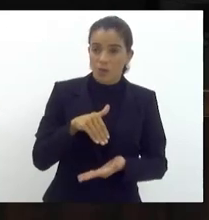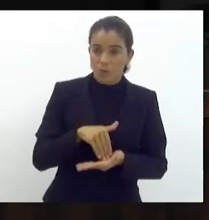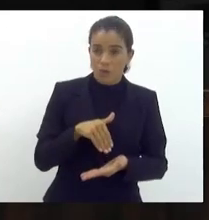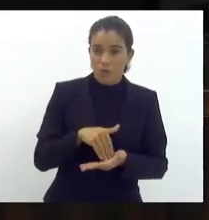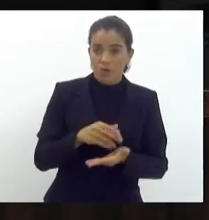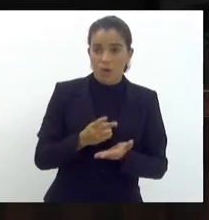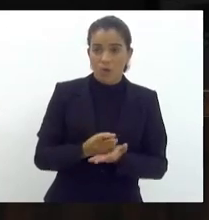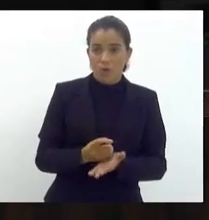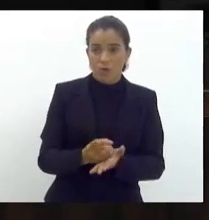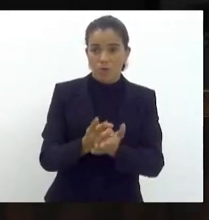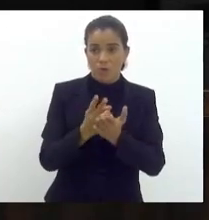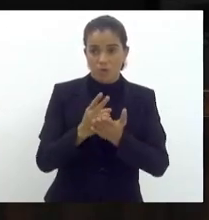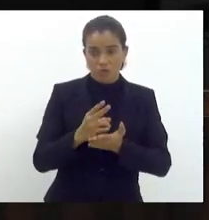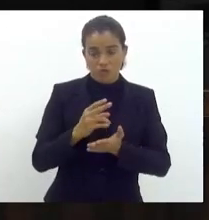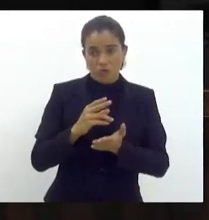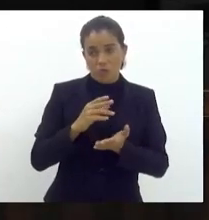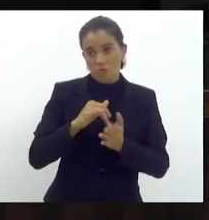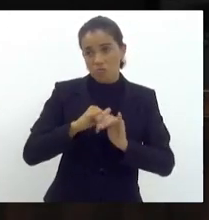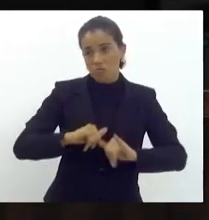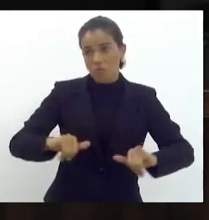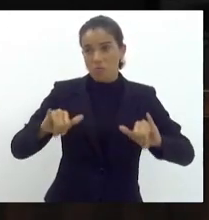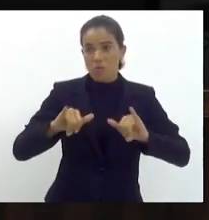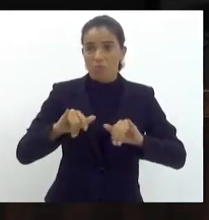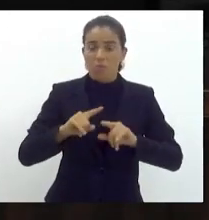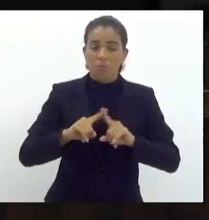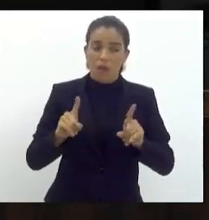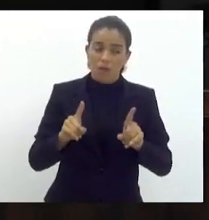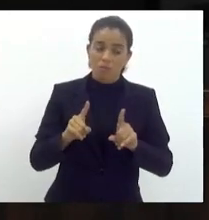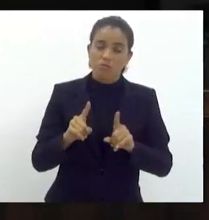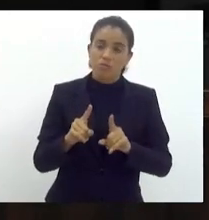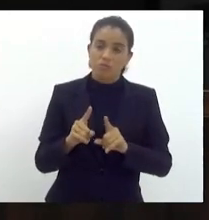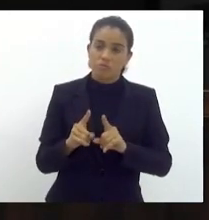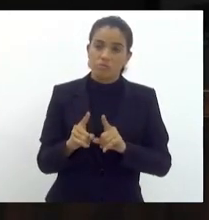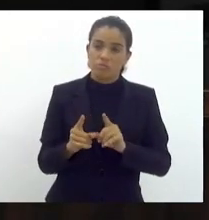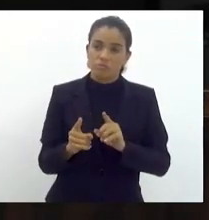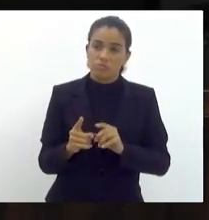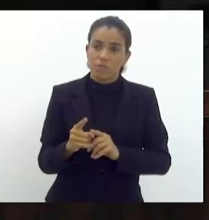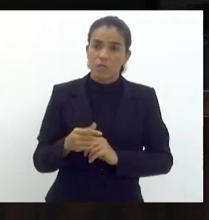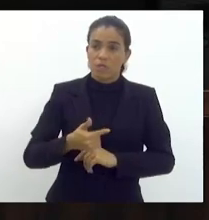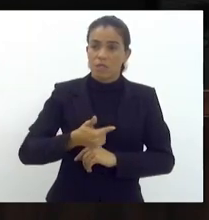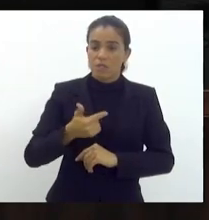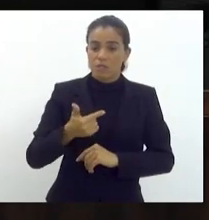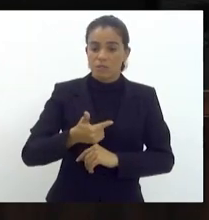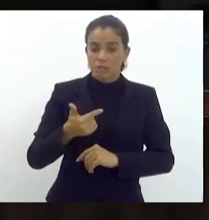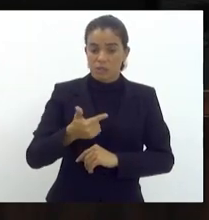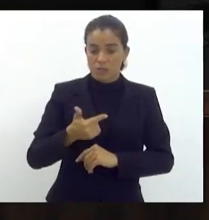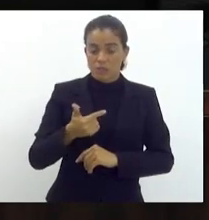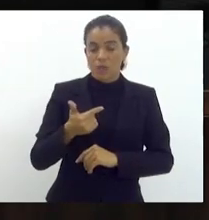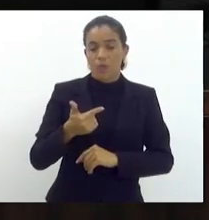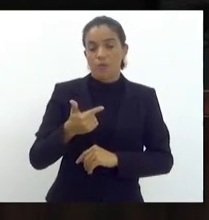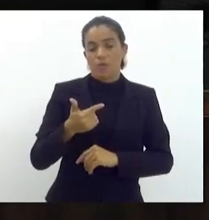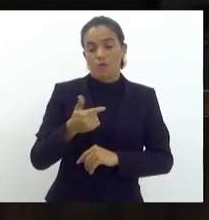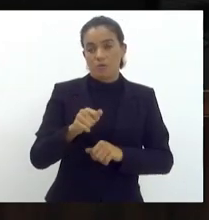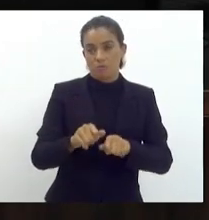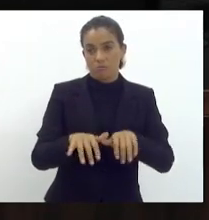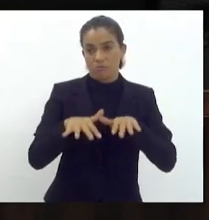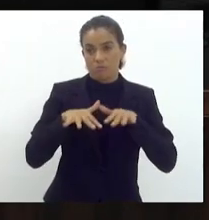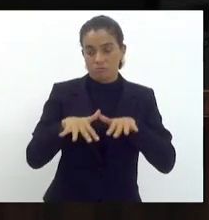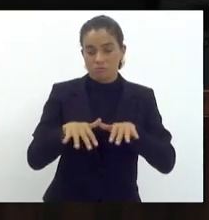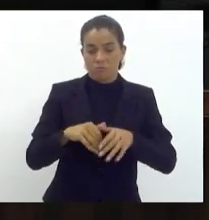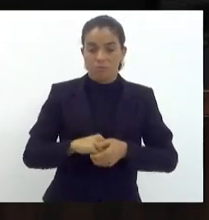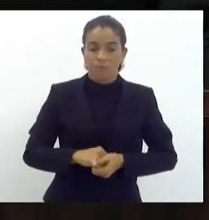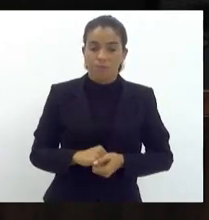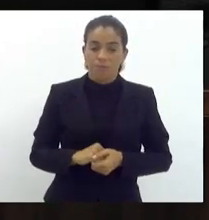seguir o rito normal foi publicado mas constará na segunda sessão extraordinária que a gente tá